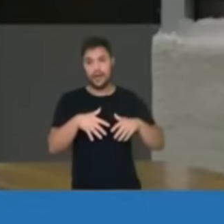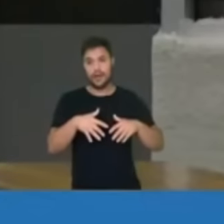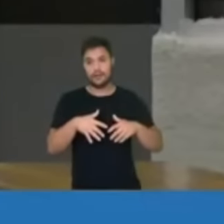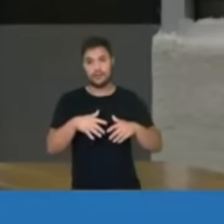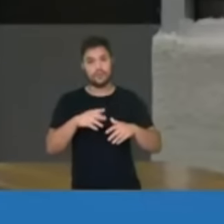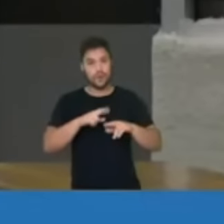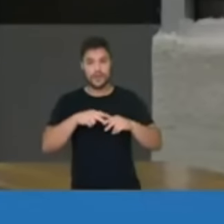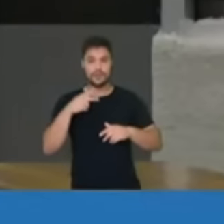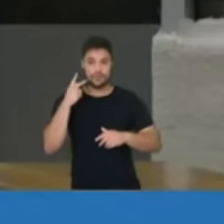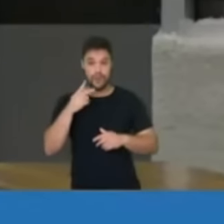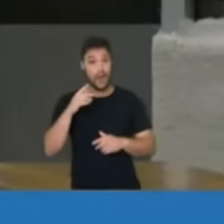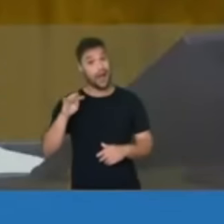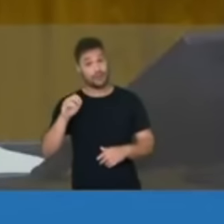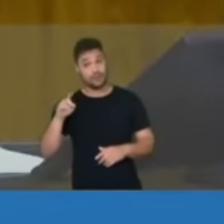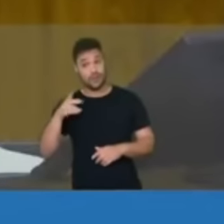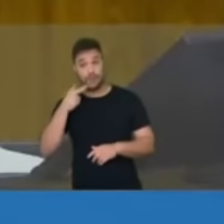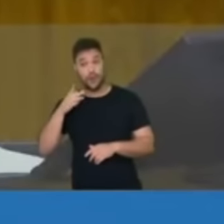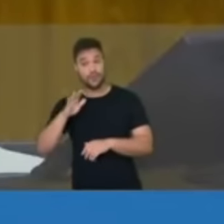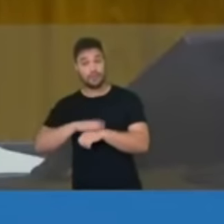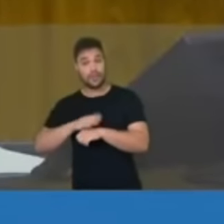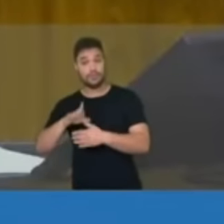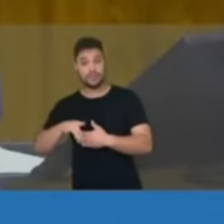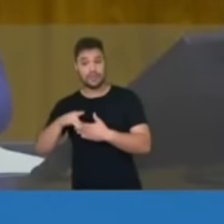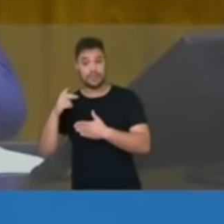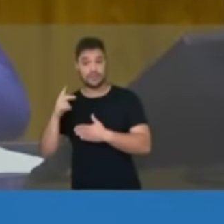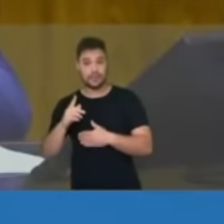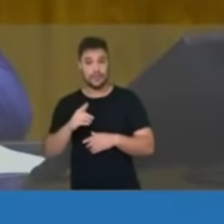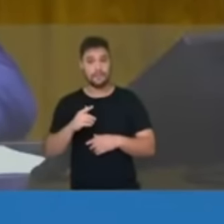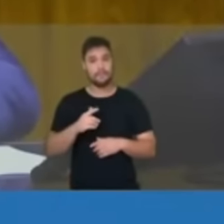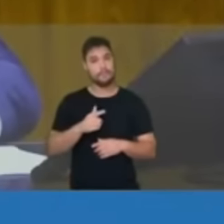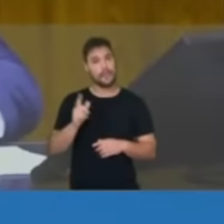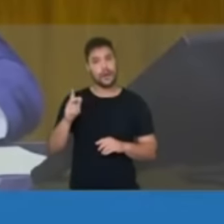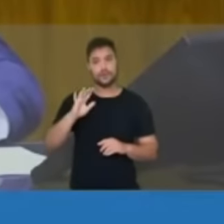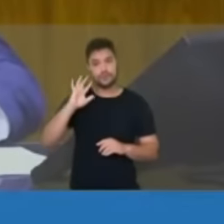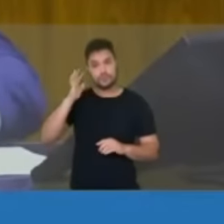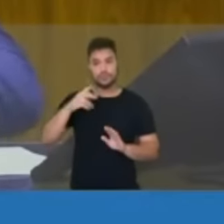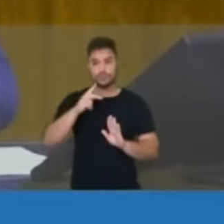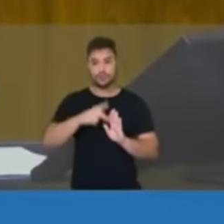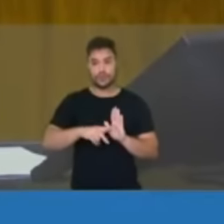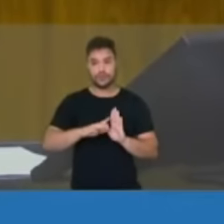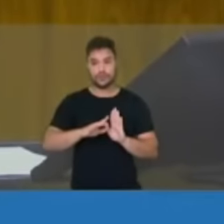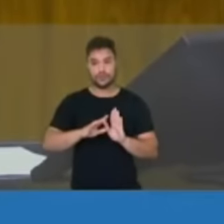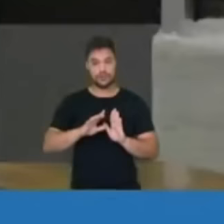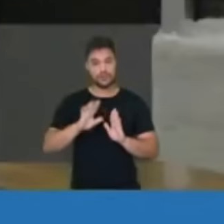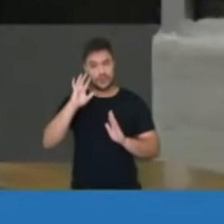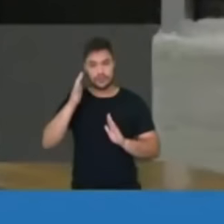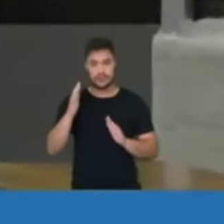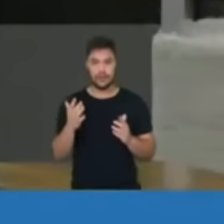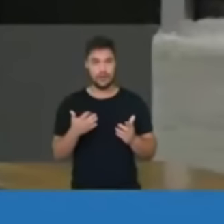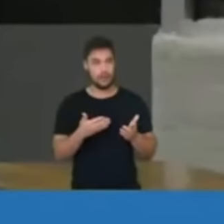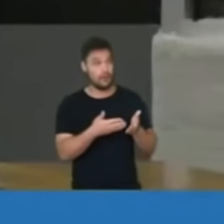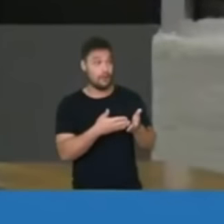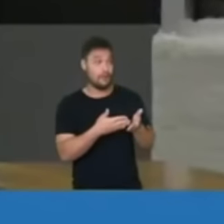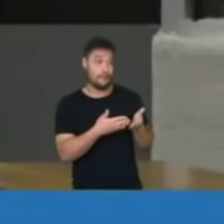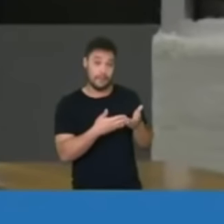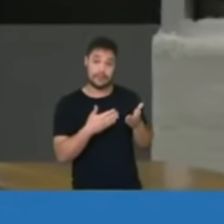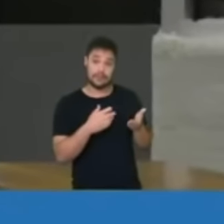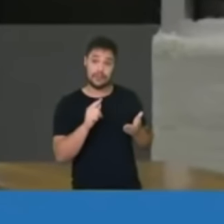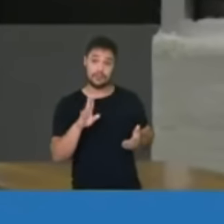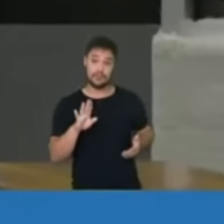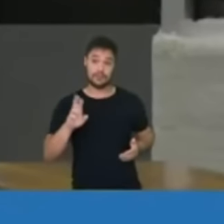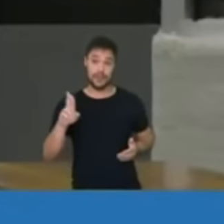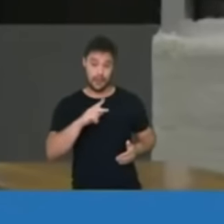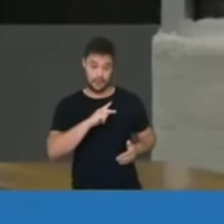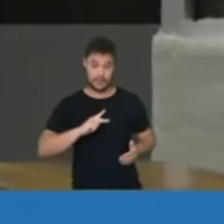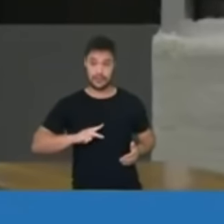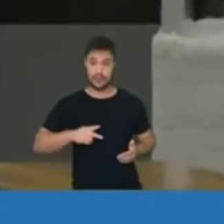Lida Altineu falou no tempo de liderança. Mas nos outros projetos de resolução... A proposição, por gentileza, deputada. Presidente Bacelar, que preside os trabalhos, o